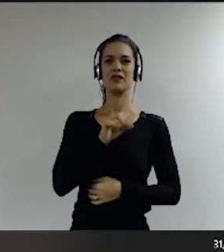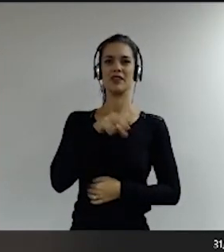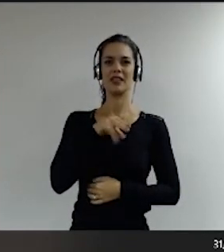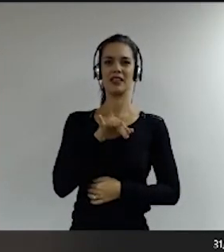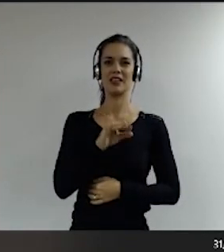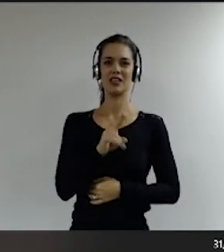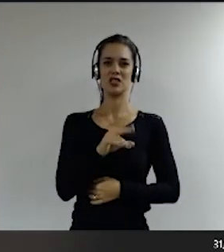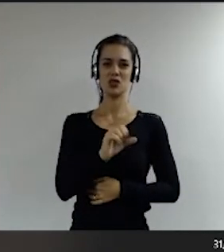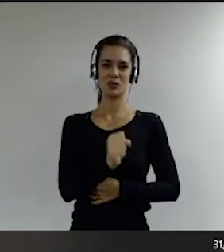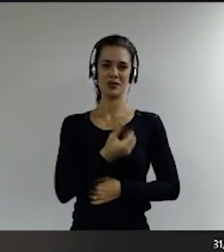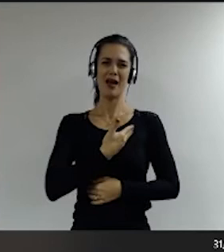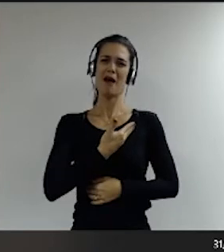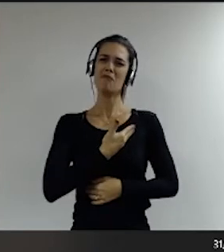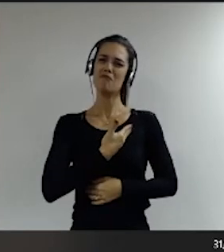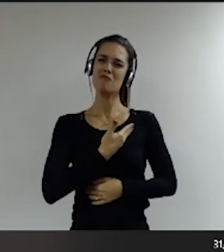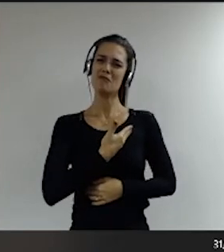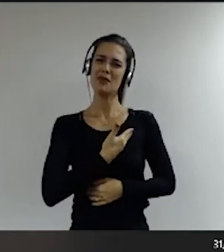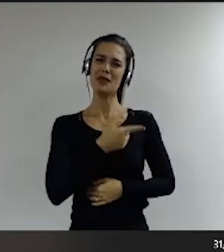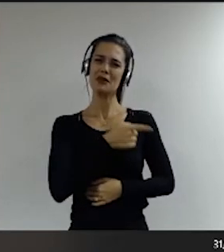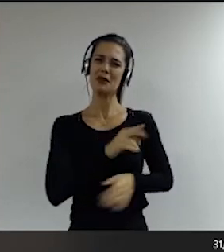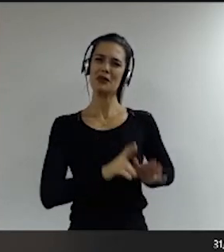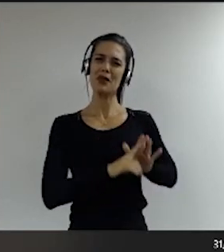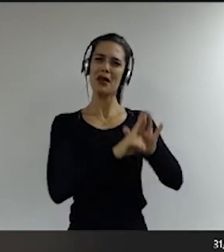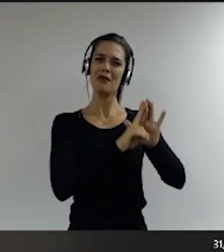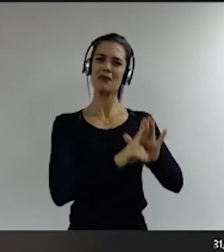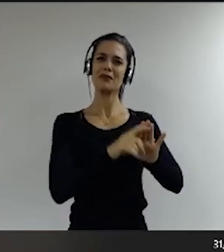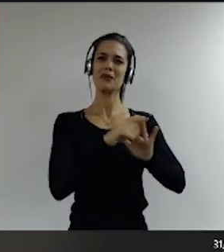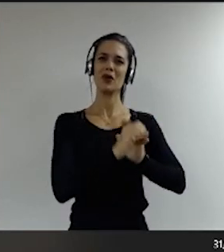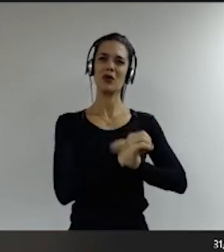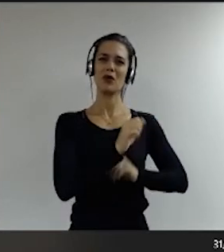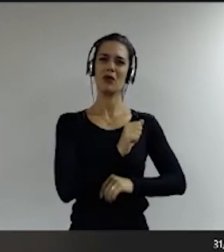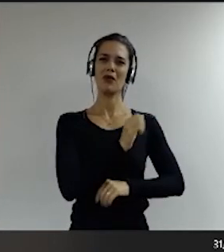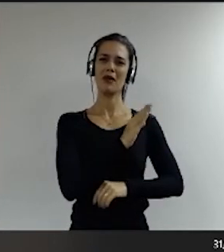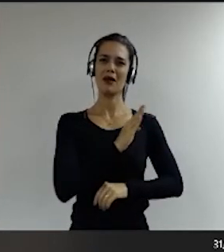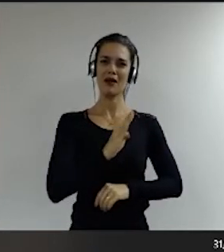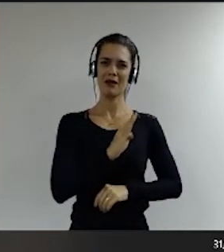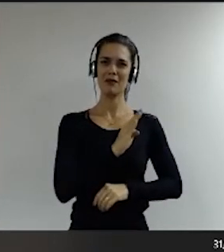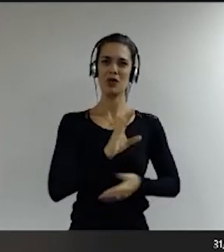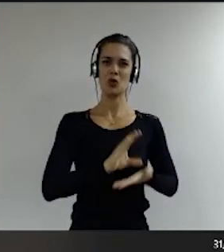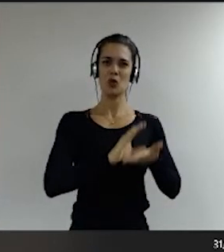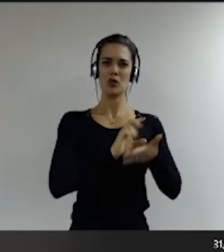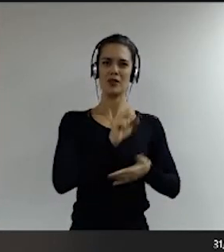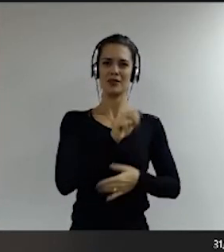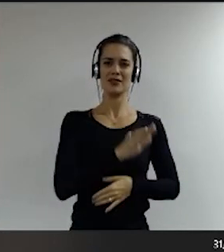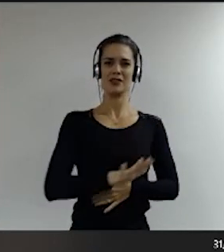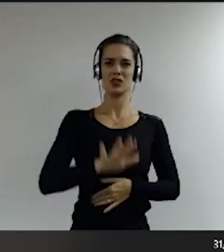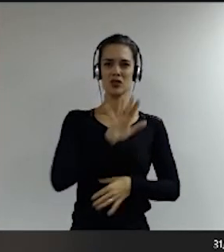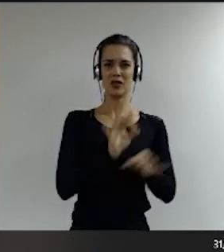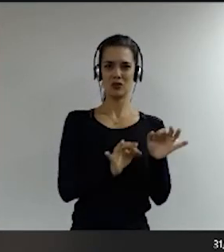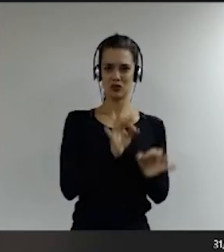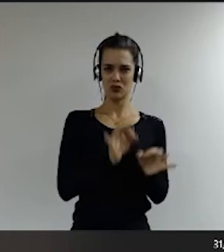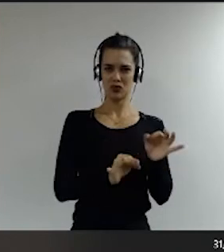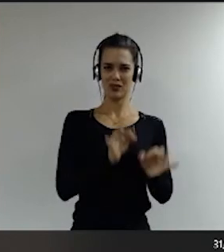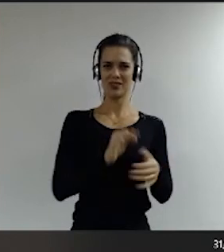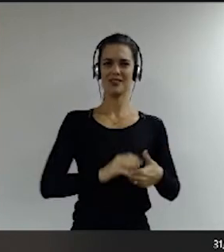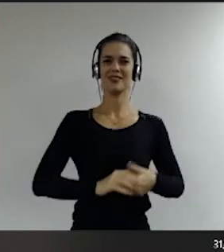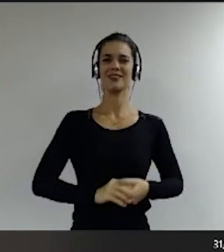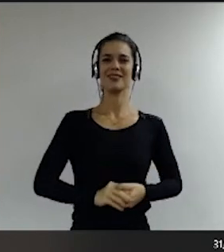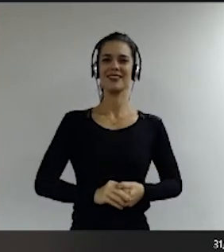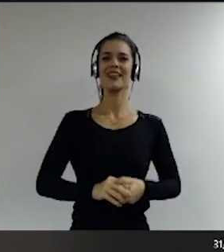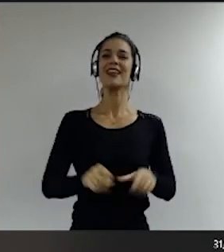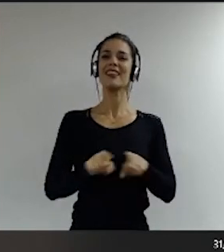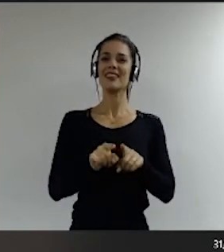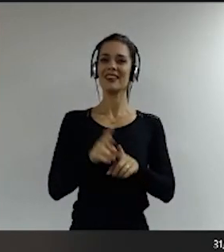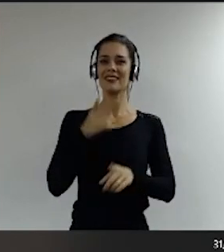amigo querido que tem tão bem representado a Ordem dos Advogados do Brasil no Conselho Nacional de Justiça. Dizer